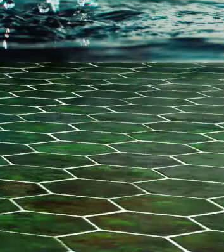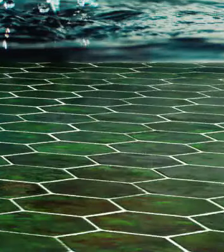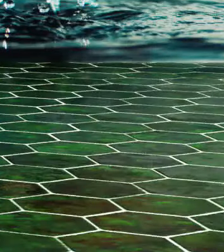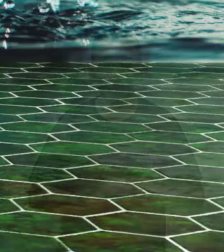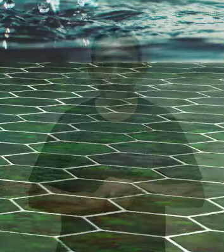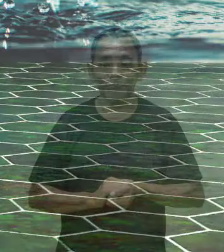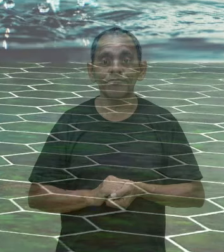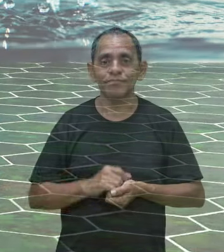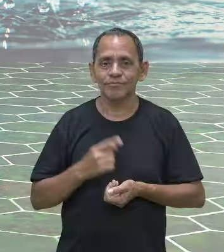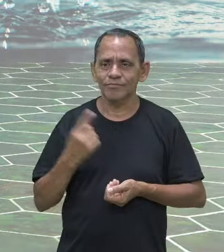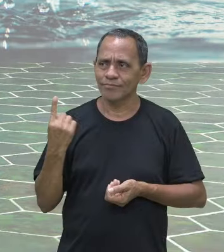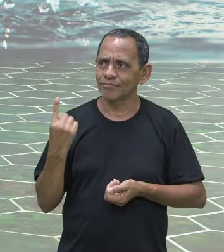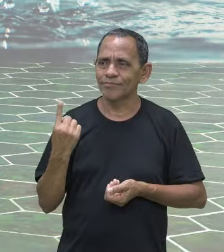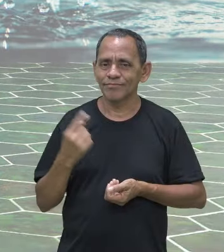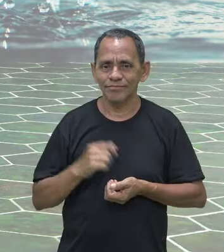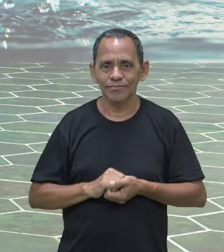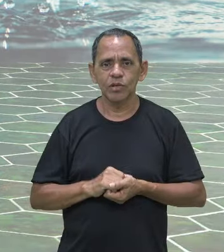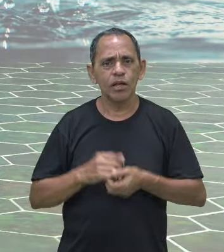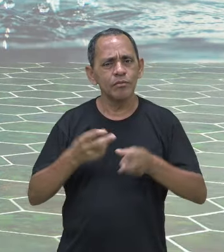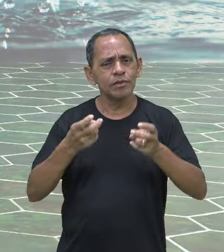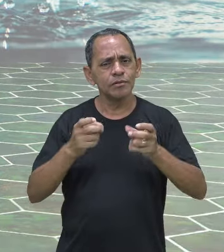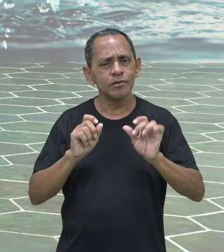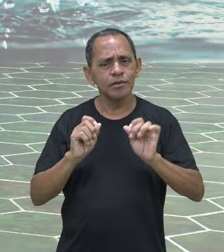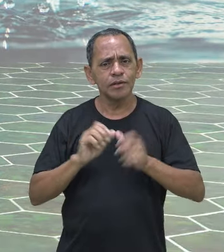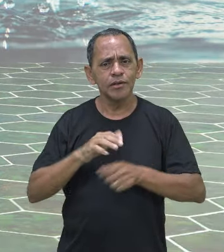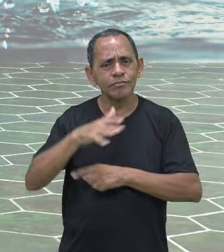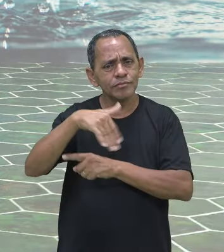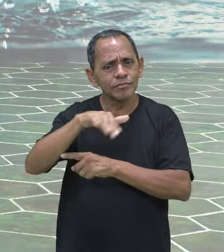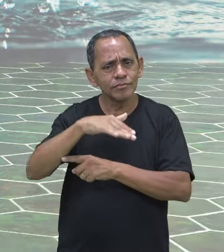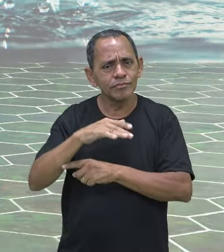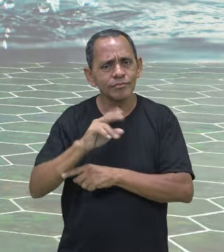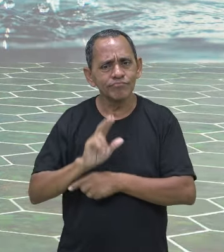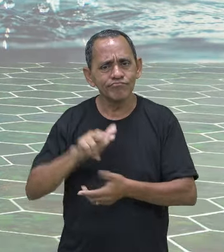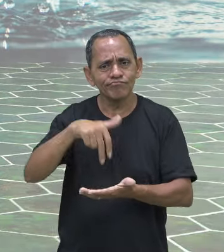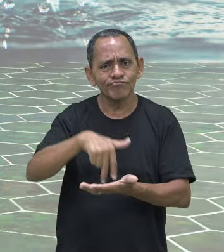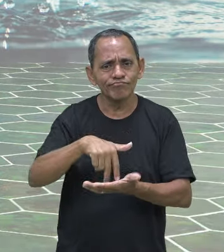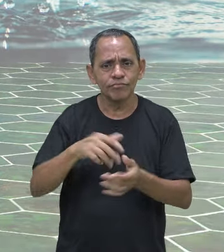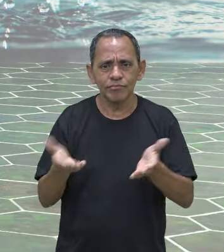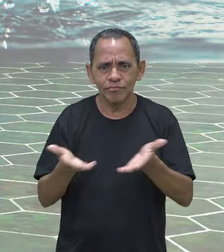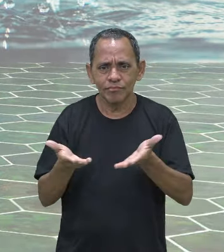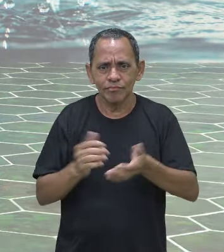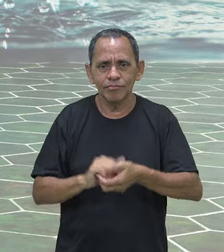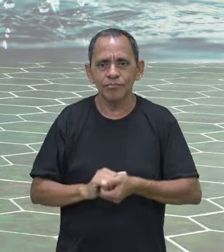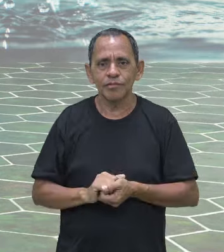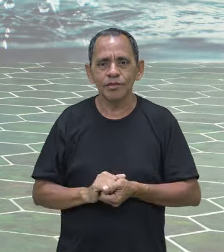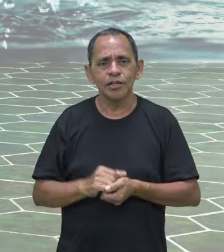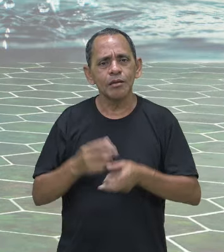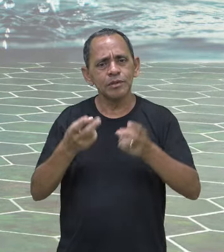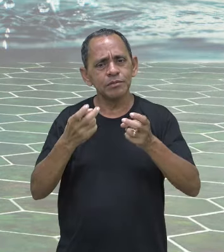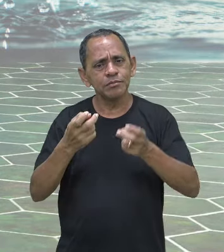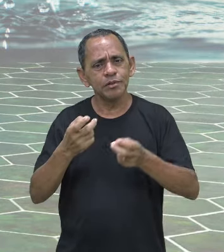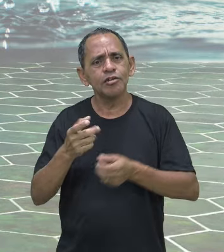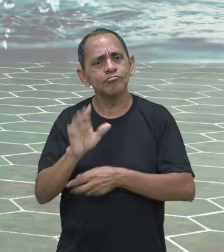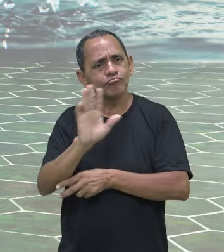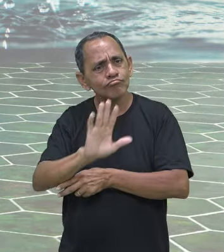Olha só, voltamos aqui. Em que ambiente eu estou? Vejo aqui que eu estou em um cenário, de